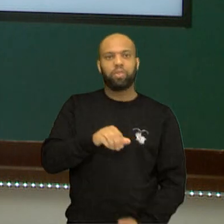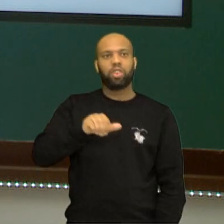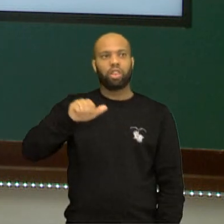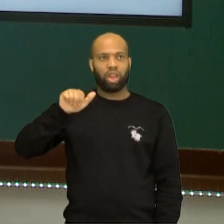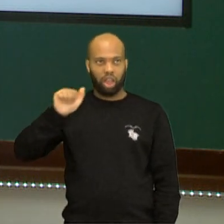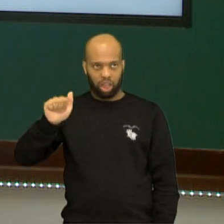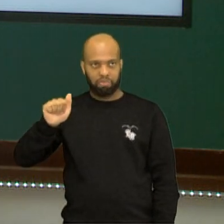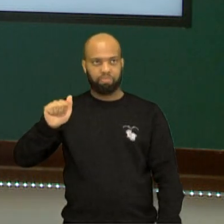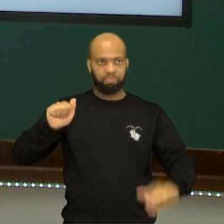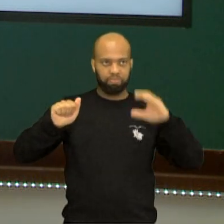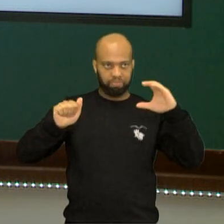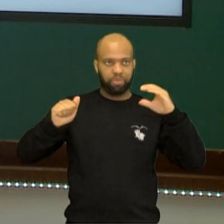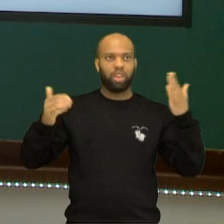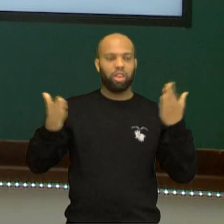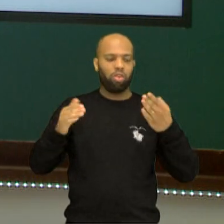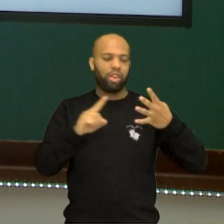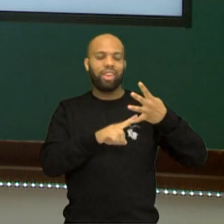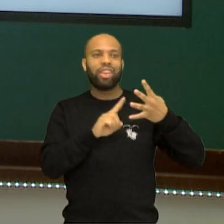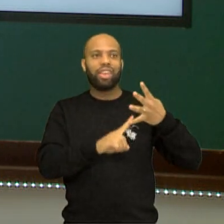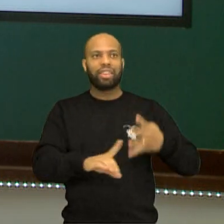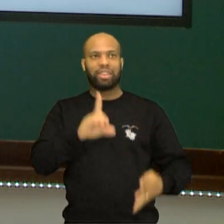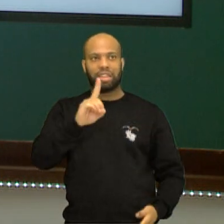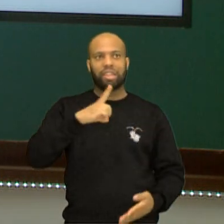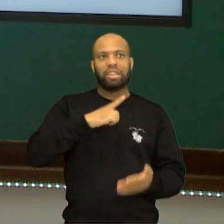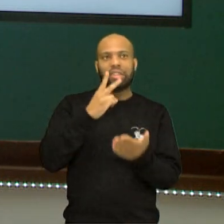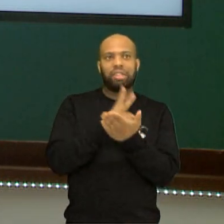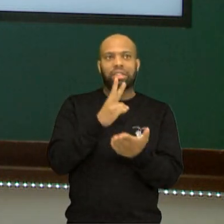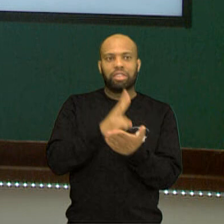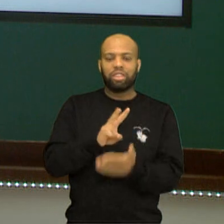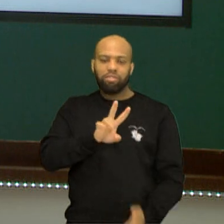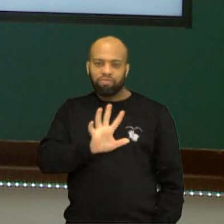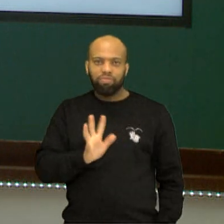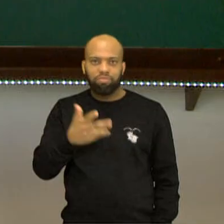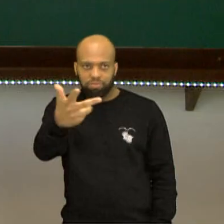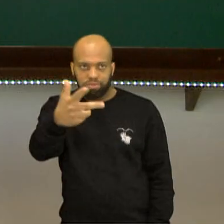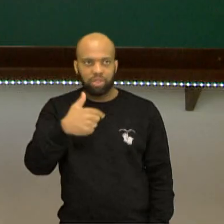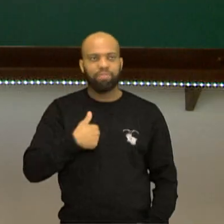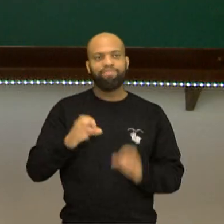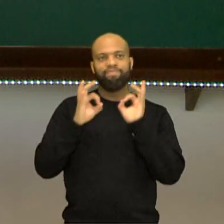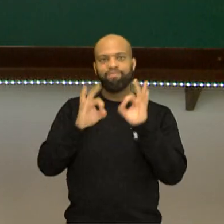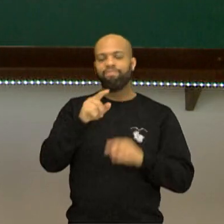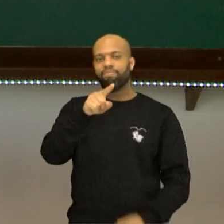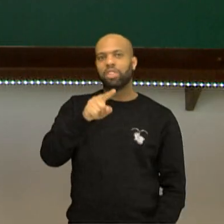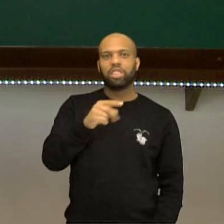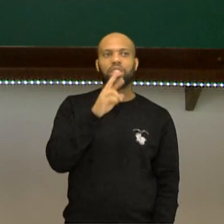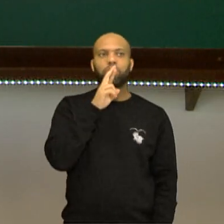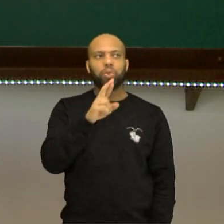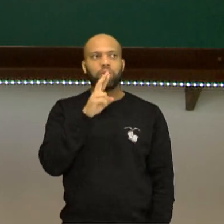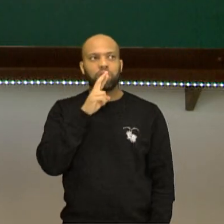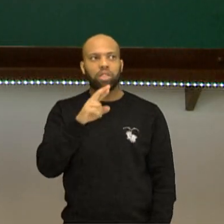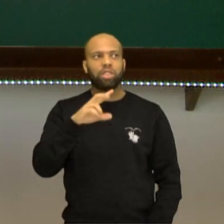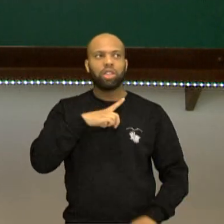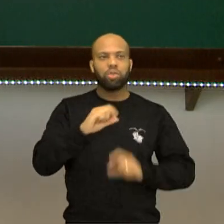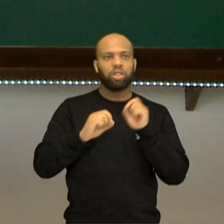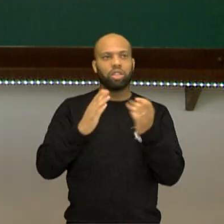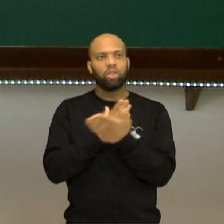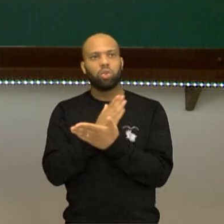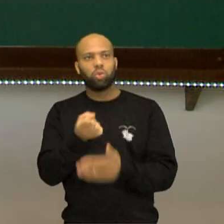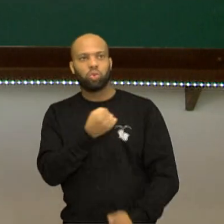mesma velocidade. Quais desses veículos têm a mesma velocidade? Eu tenho certeza que alguns falaram alguns valores aí,